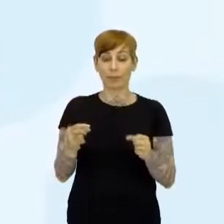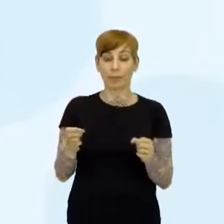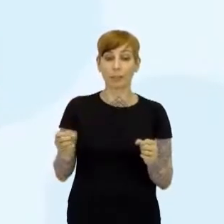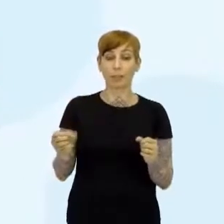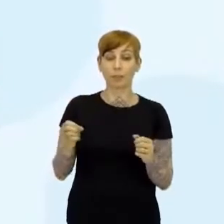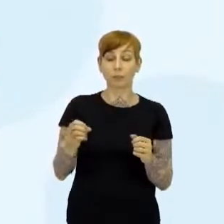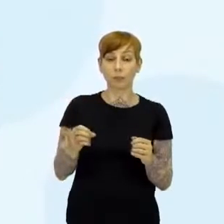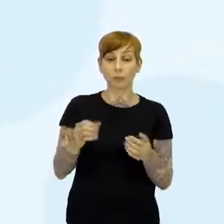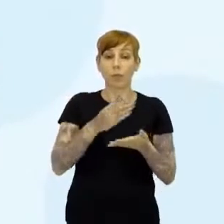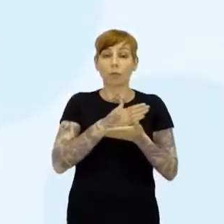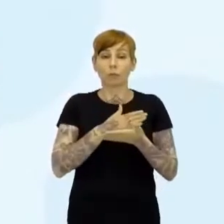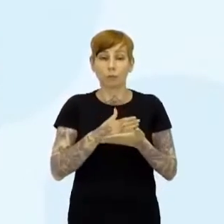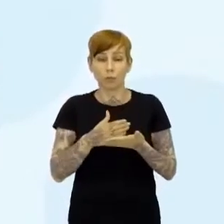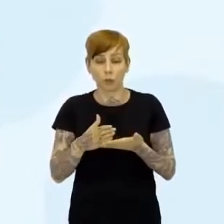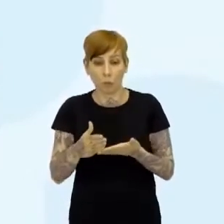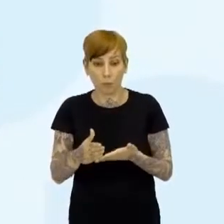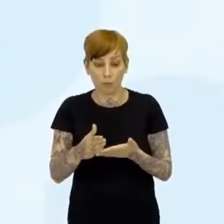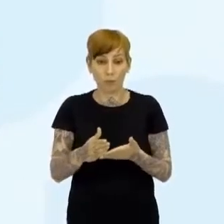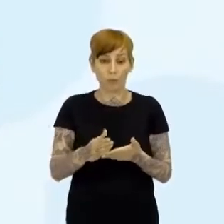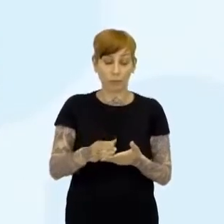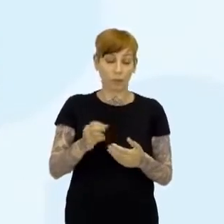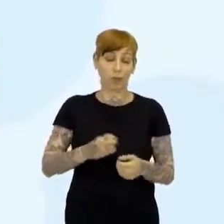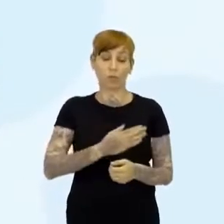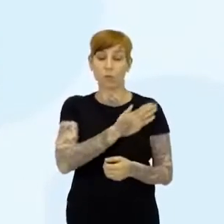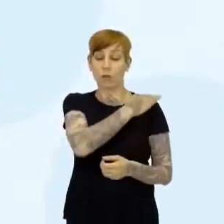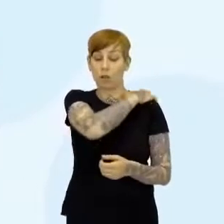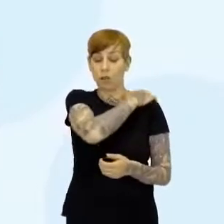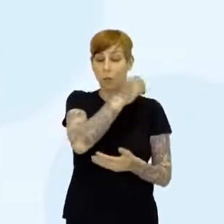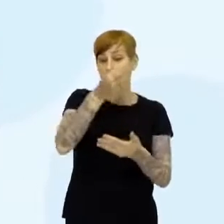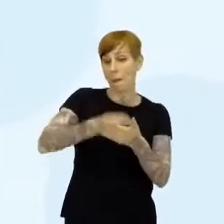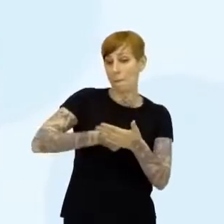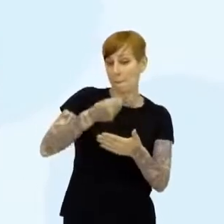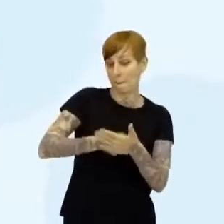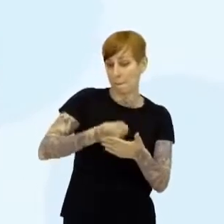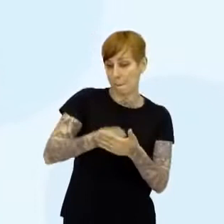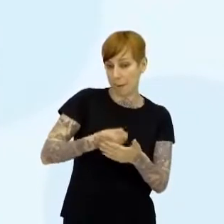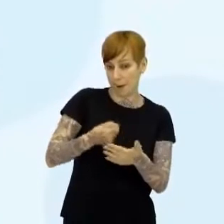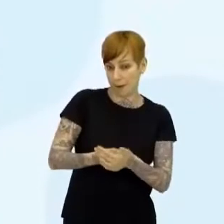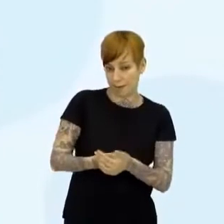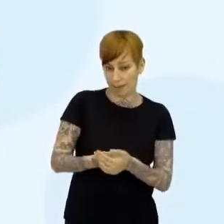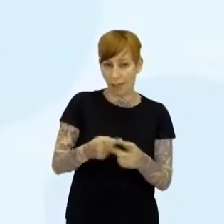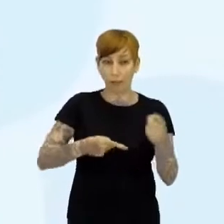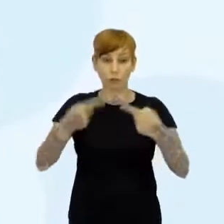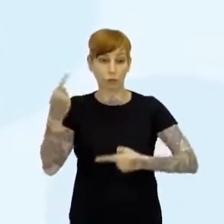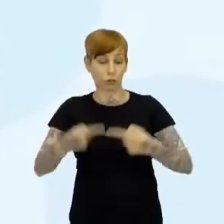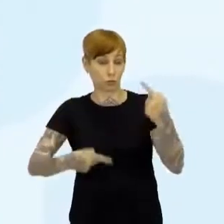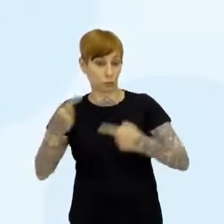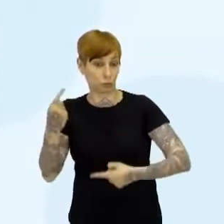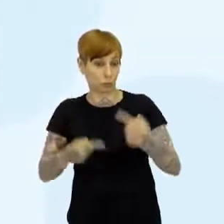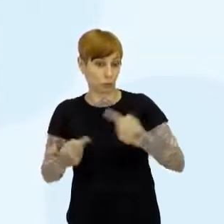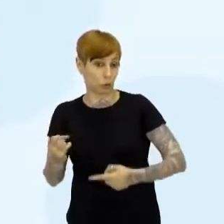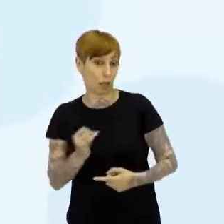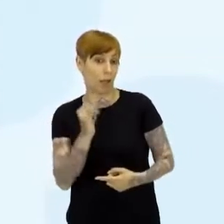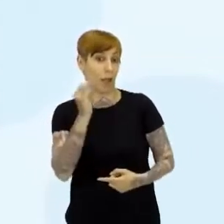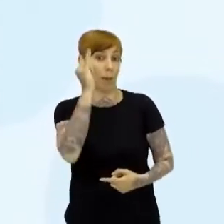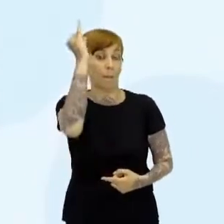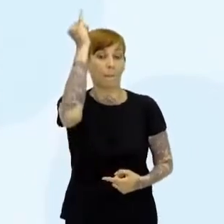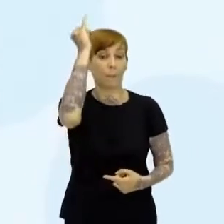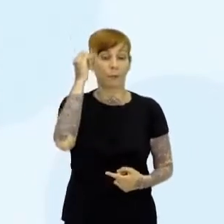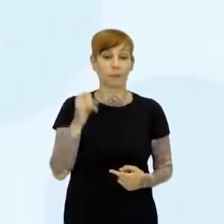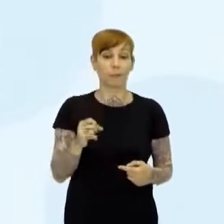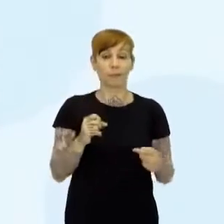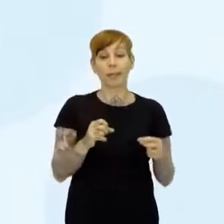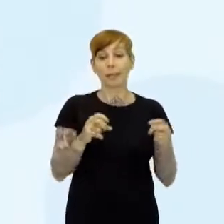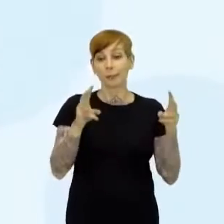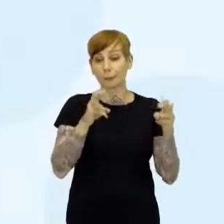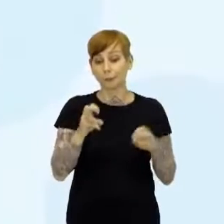militar, na ditadura civil-militar no Brasil, e discutir a emergência da questões